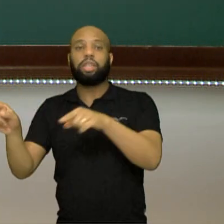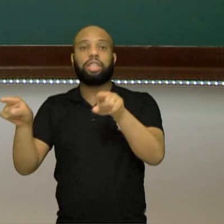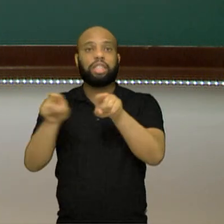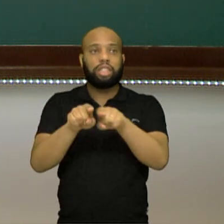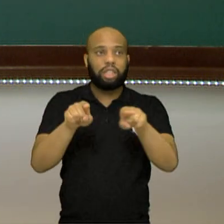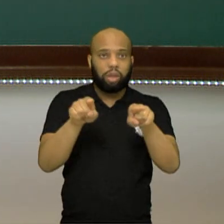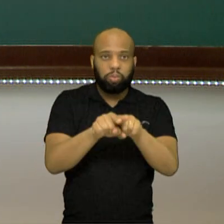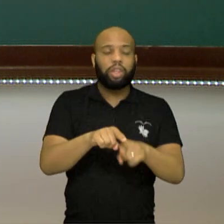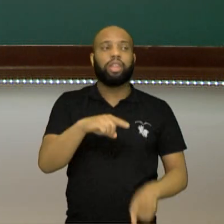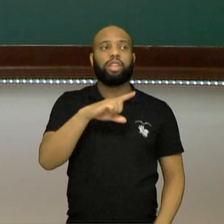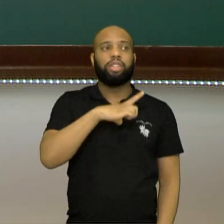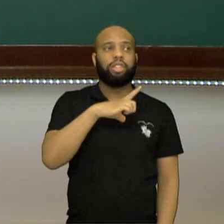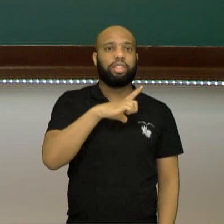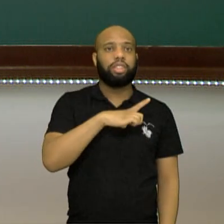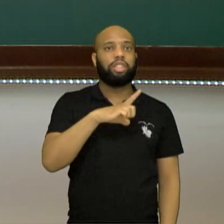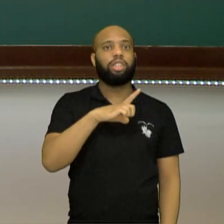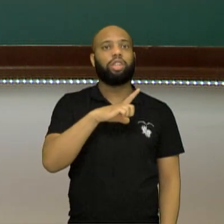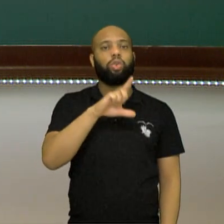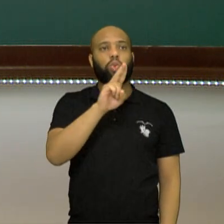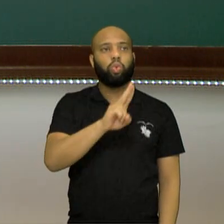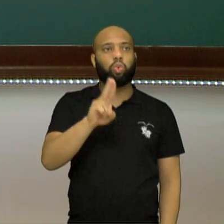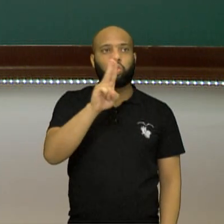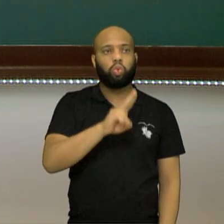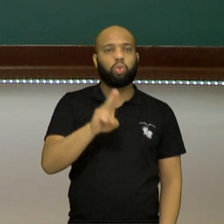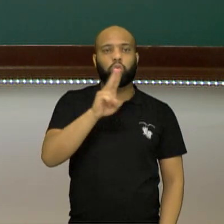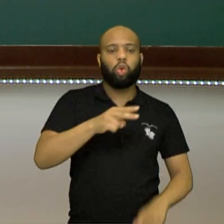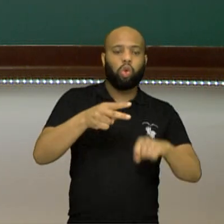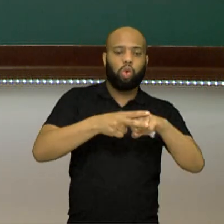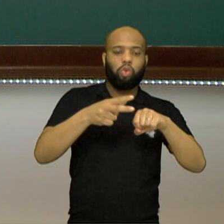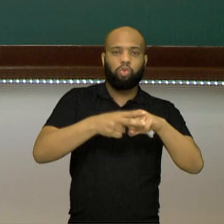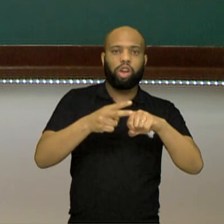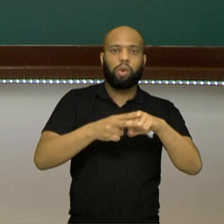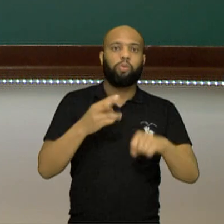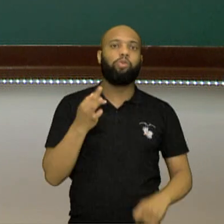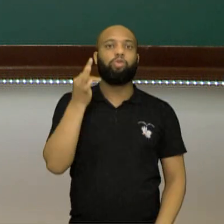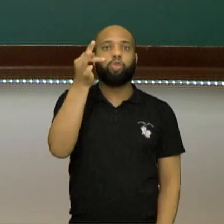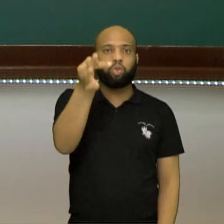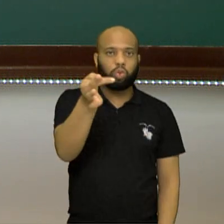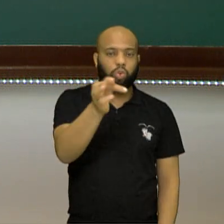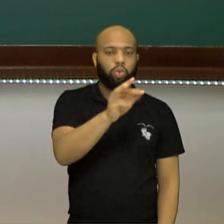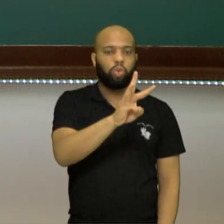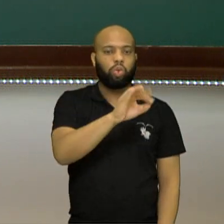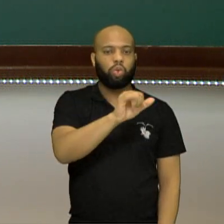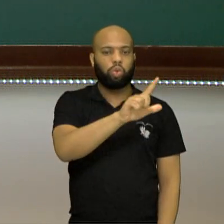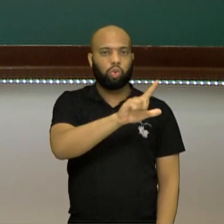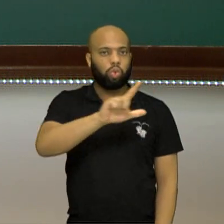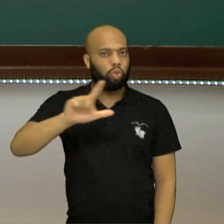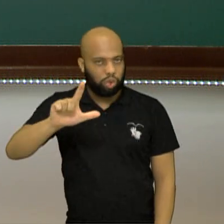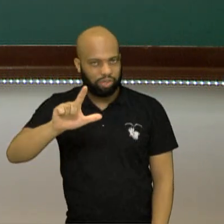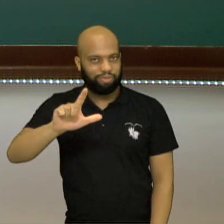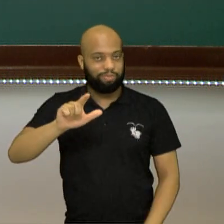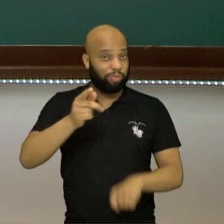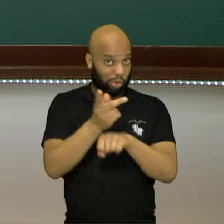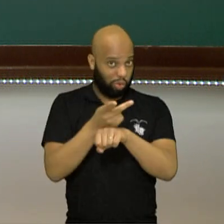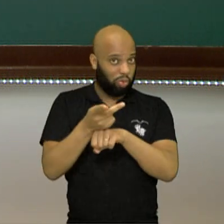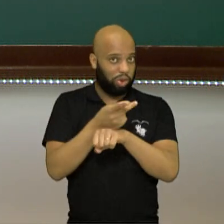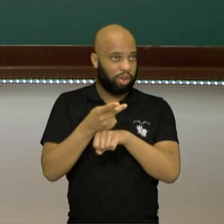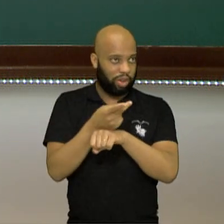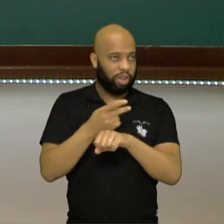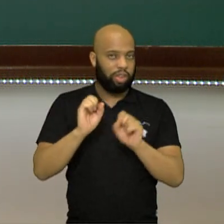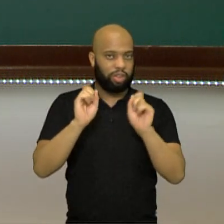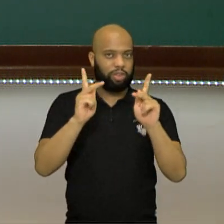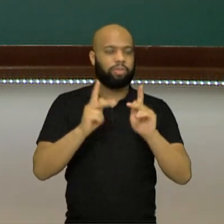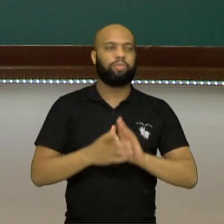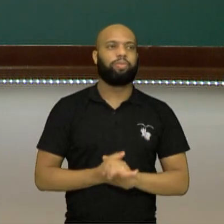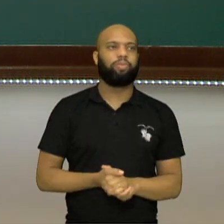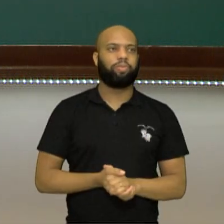também sentenças usando a forma verbal de futuro com o will, especificamente com o will, tá? Então